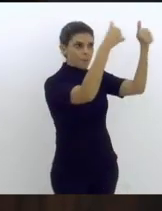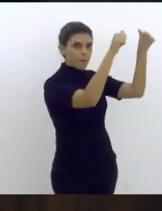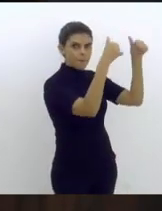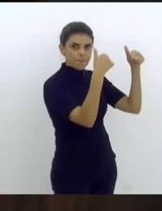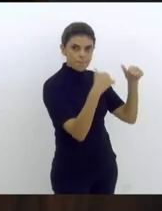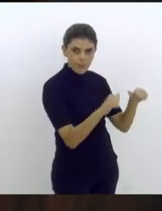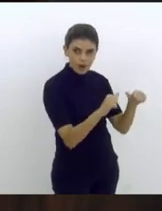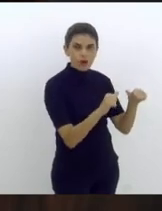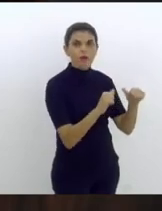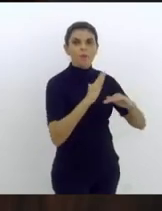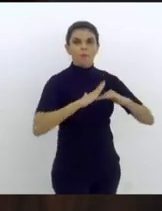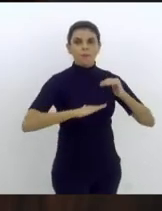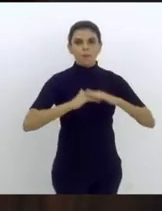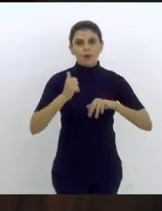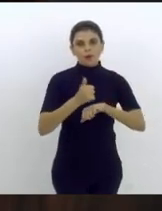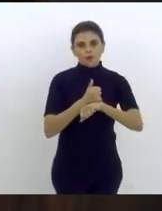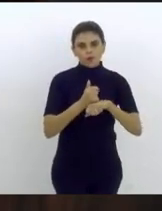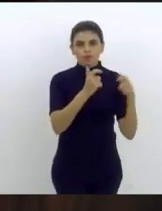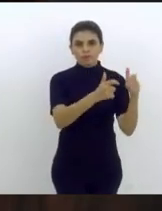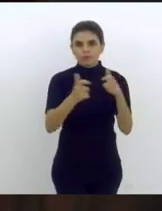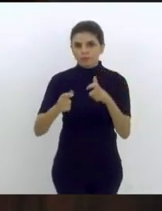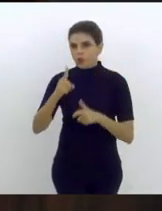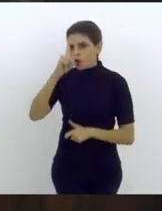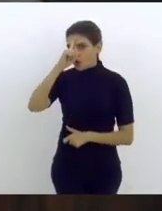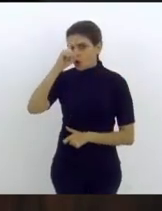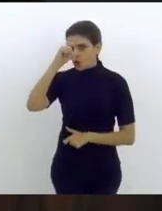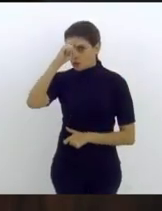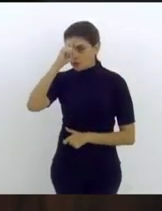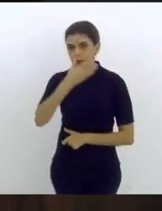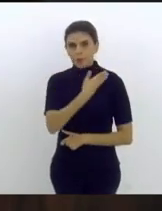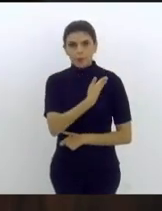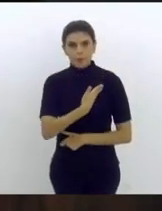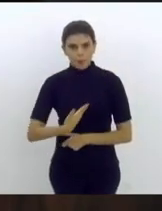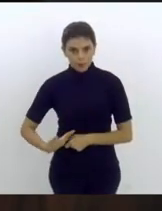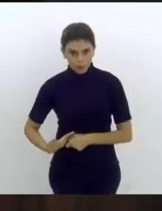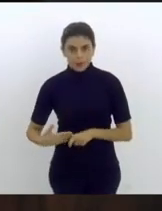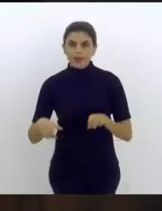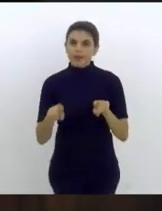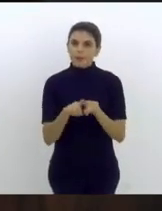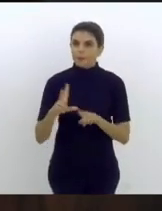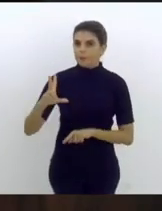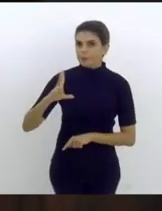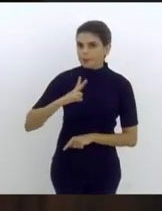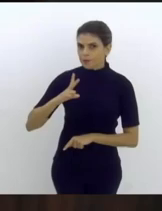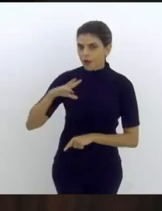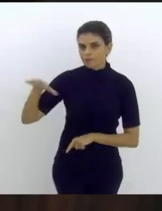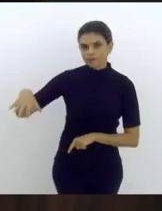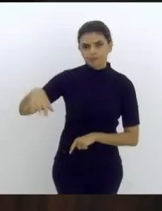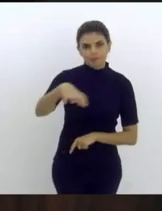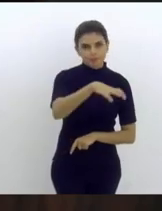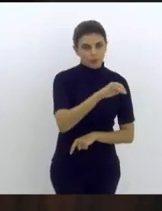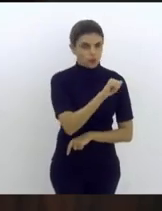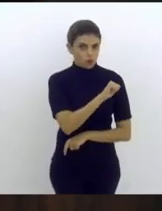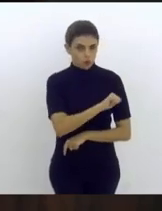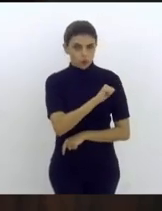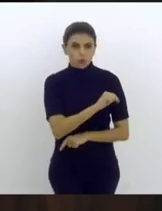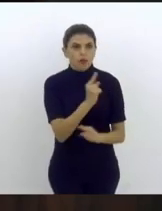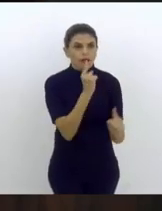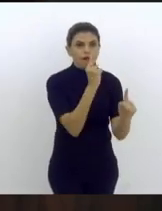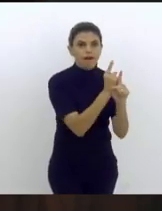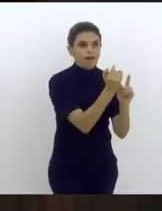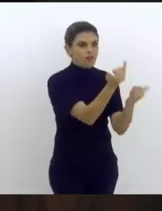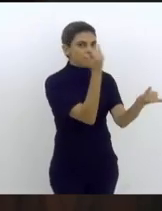e identificação de profissionais nos hospitais públicos e privados no âmbito do Estado do Rio de Janeiro identificando